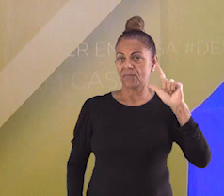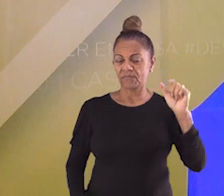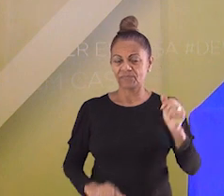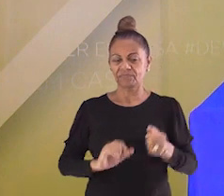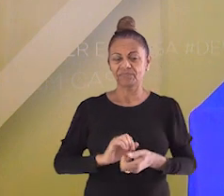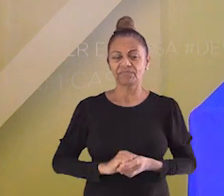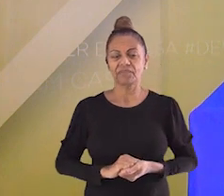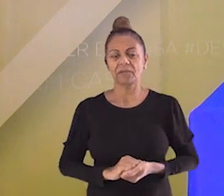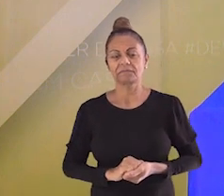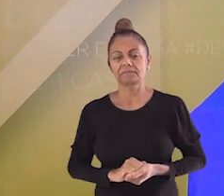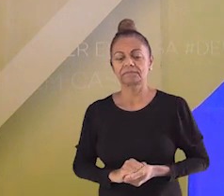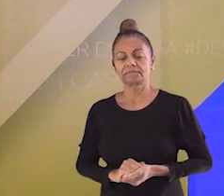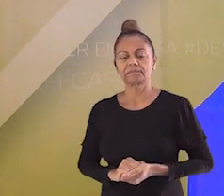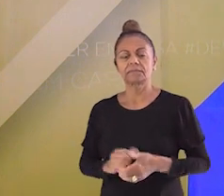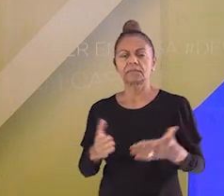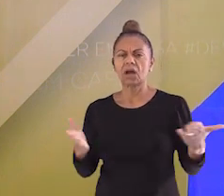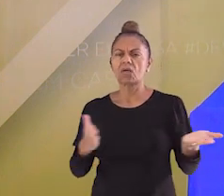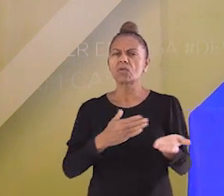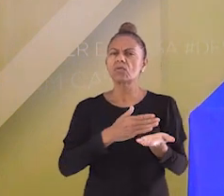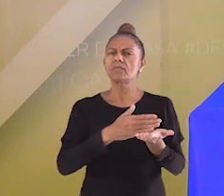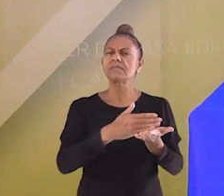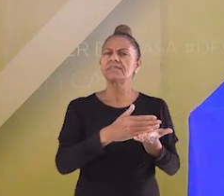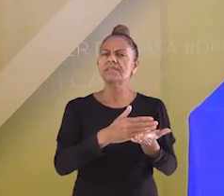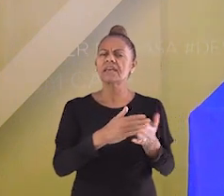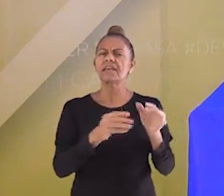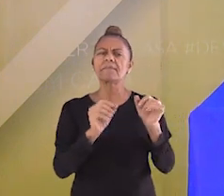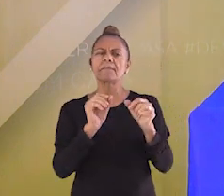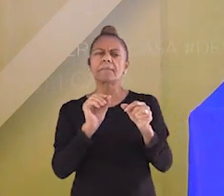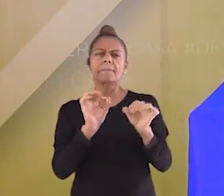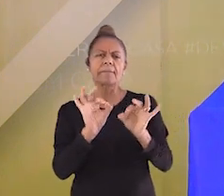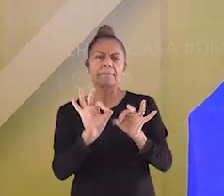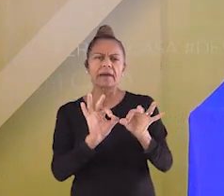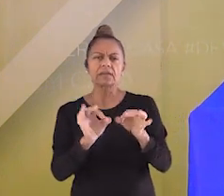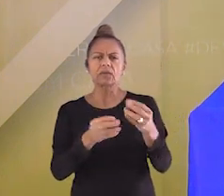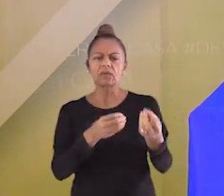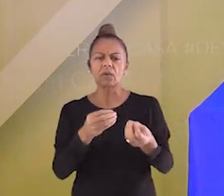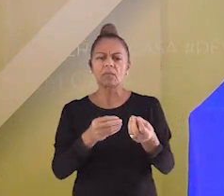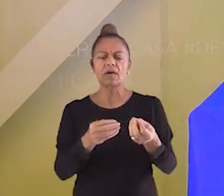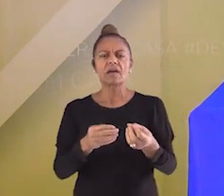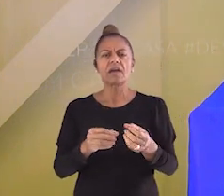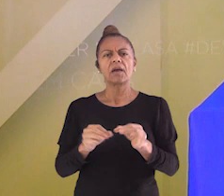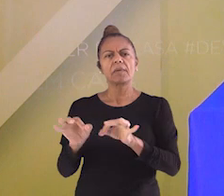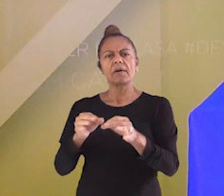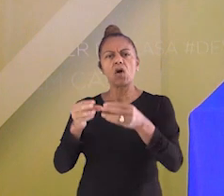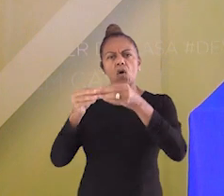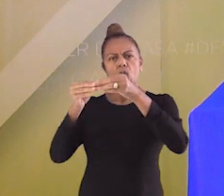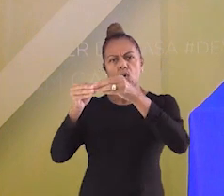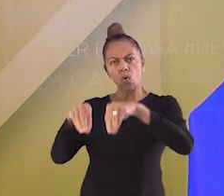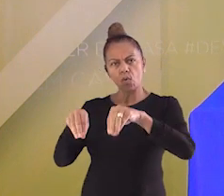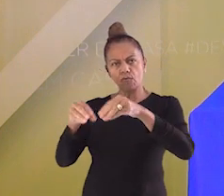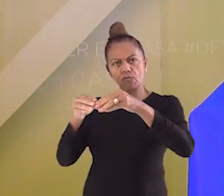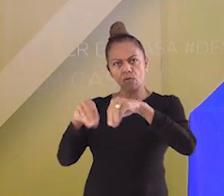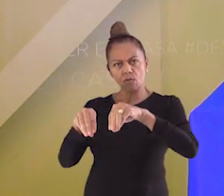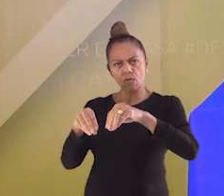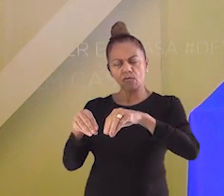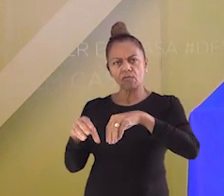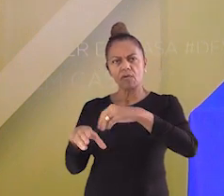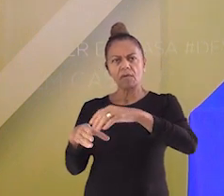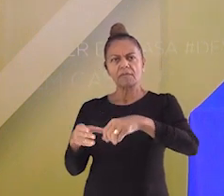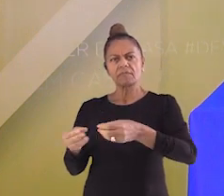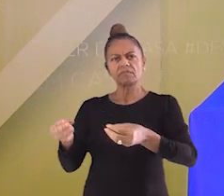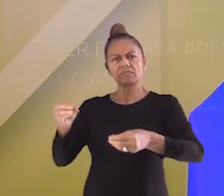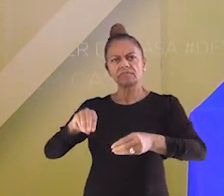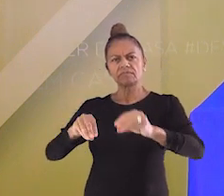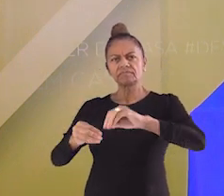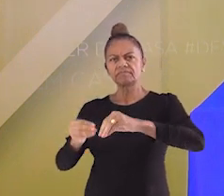isso, quais são os procedimentos? Qual o passo a passo? Então, de início, o que fiz aqui foi um omelete, já com as ervilhas. Onde